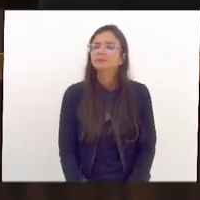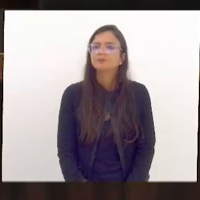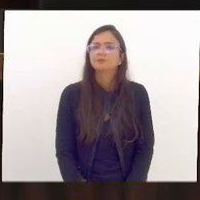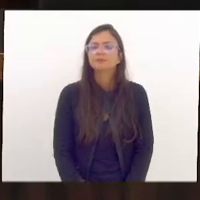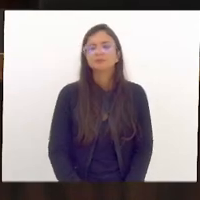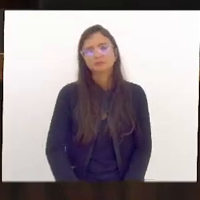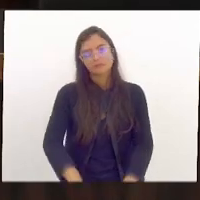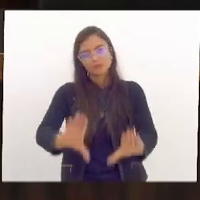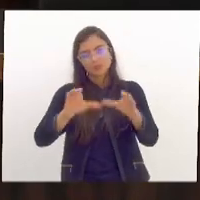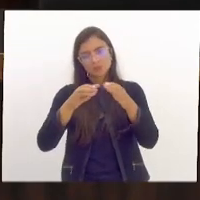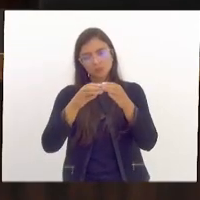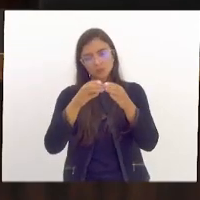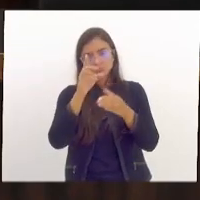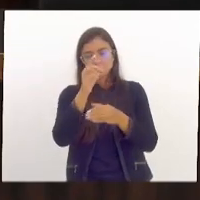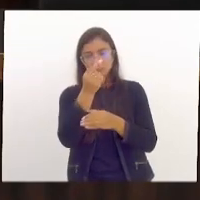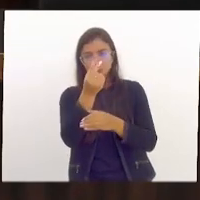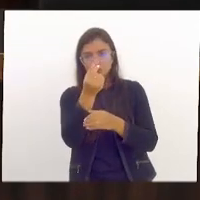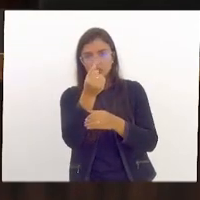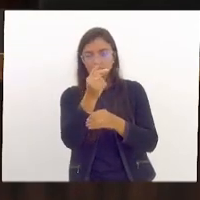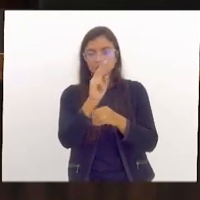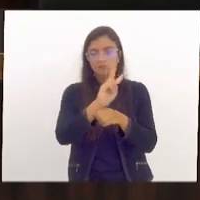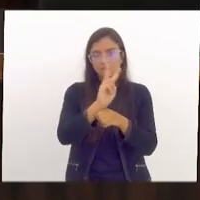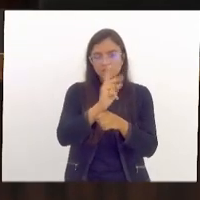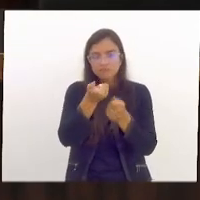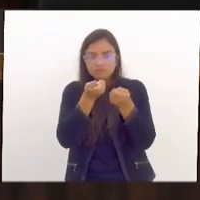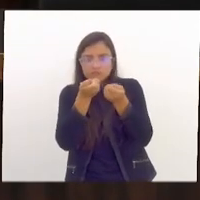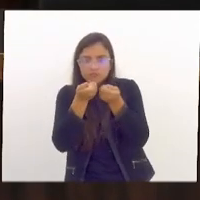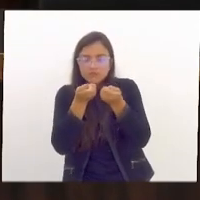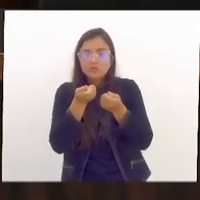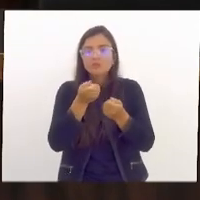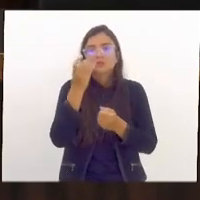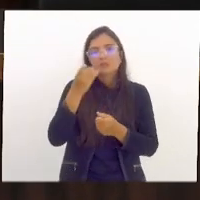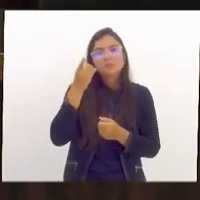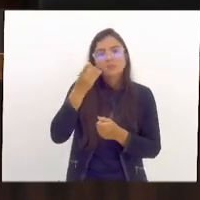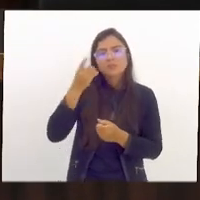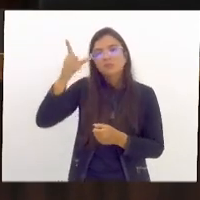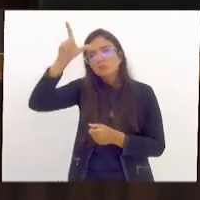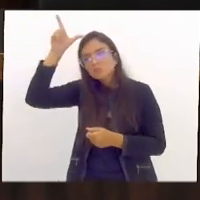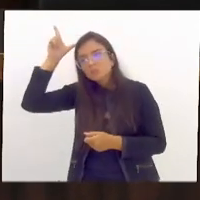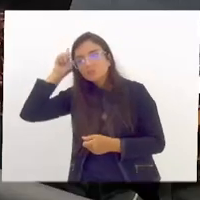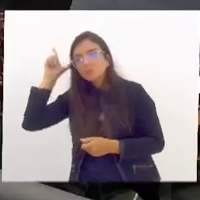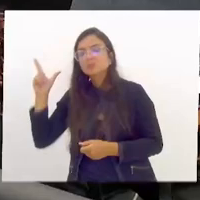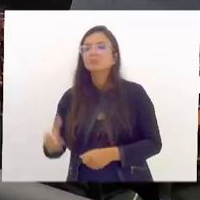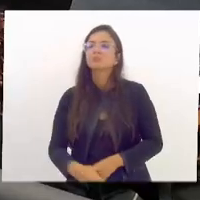Pela Comissão de Orçamento, Fiscalização Financeira e Controle, deputado Luiz Paulo.